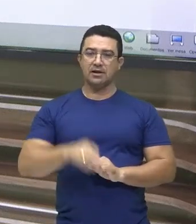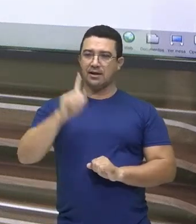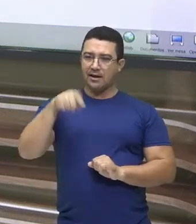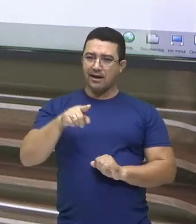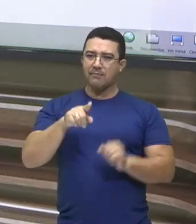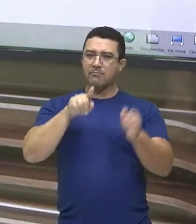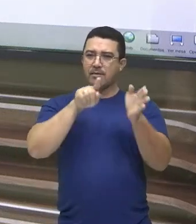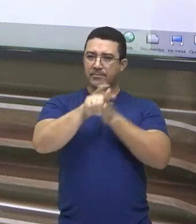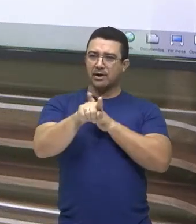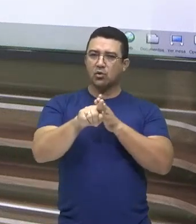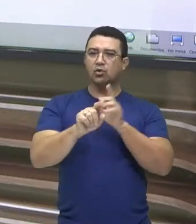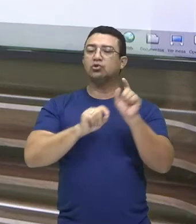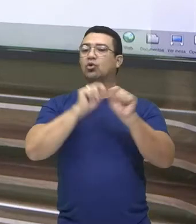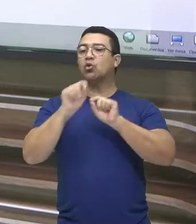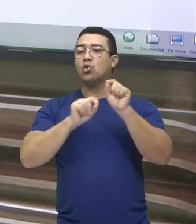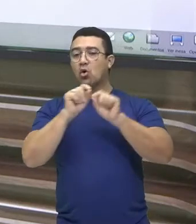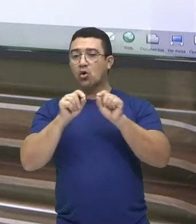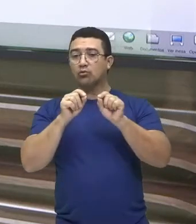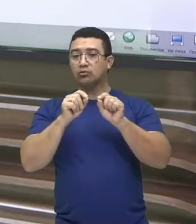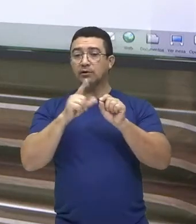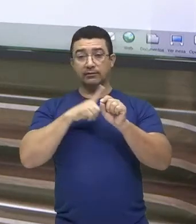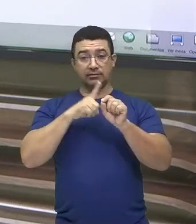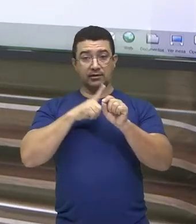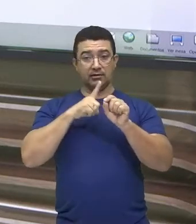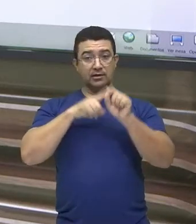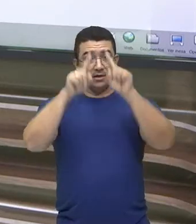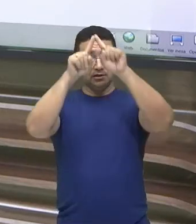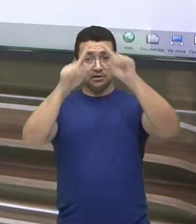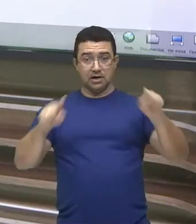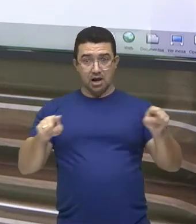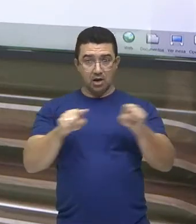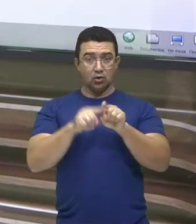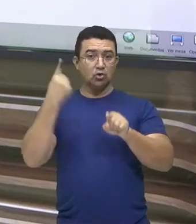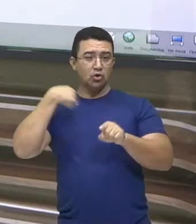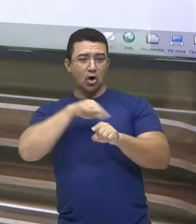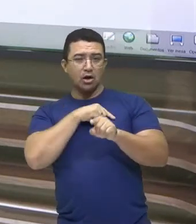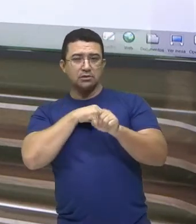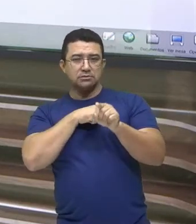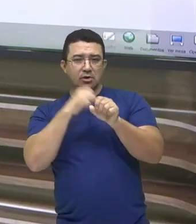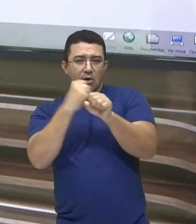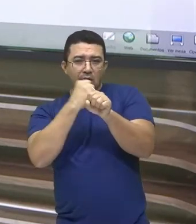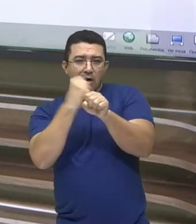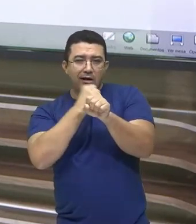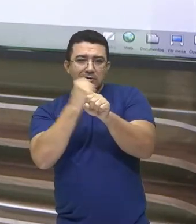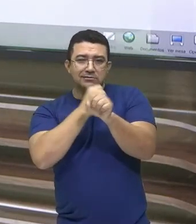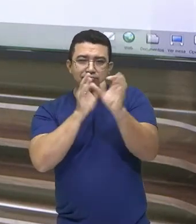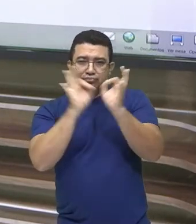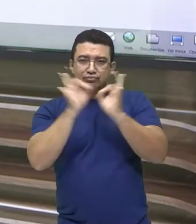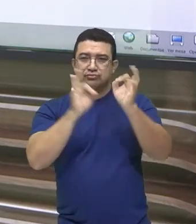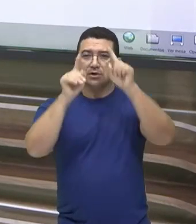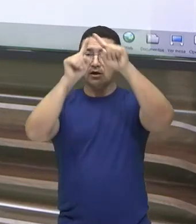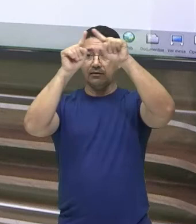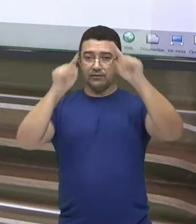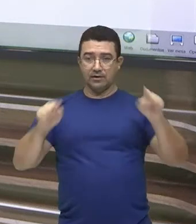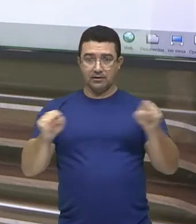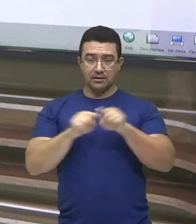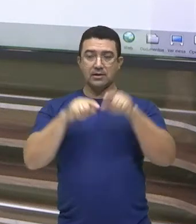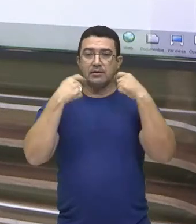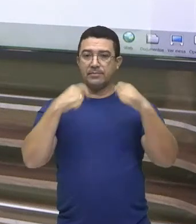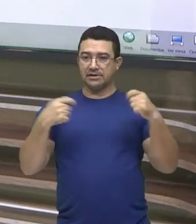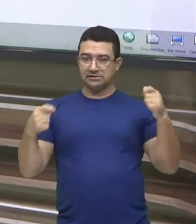relacionada à condição de existência de um triângulo, tá? Para a gente construir um triângulo, né, nós precisamos das suas